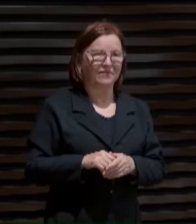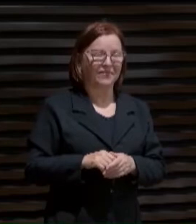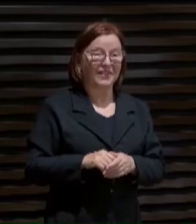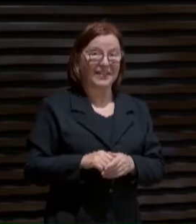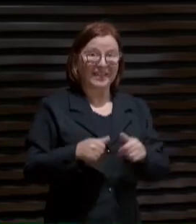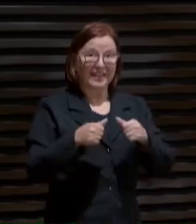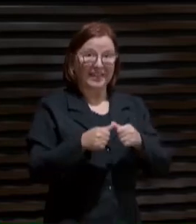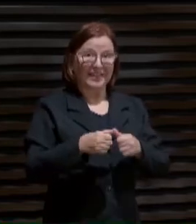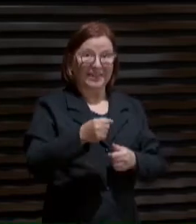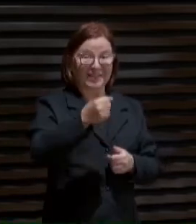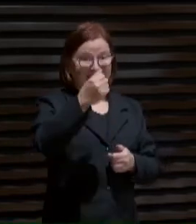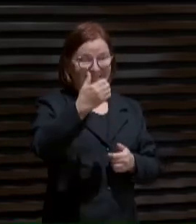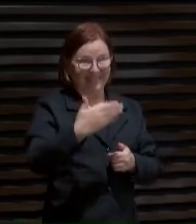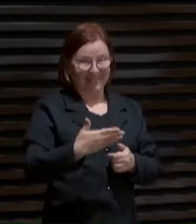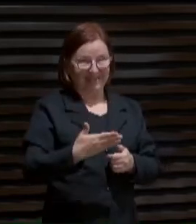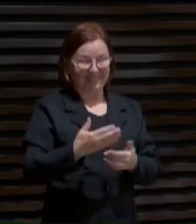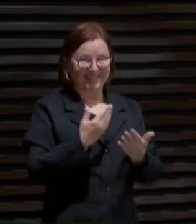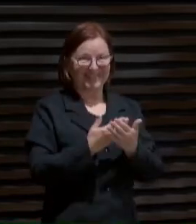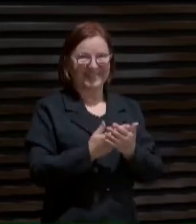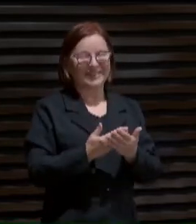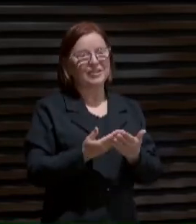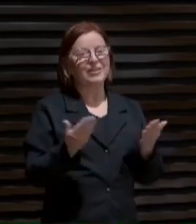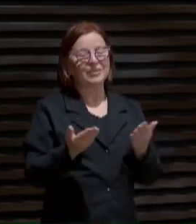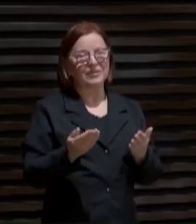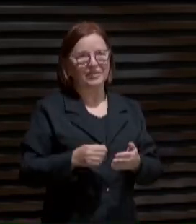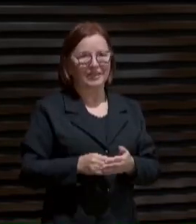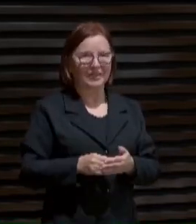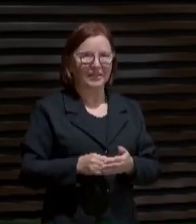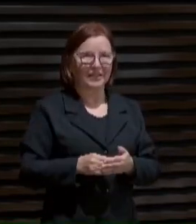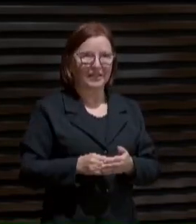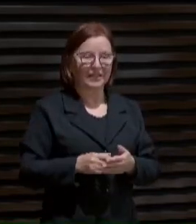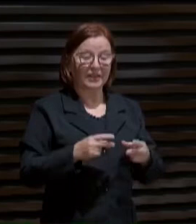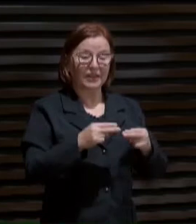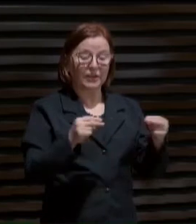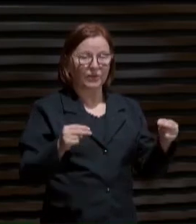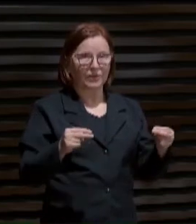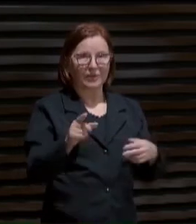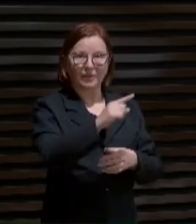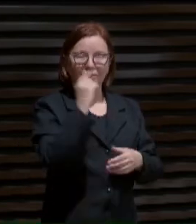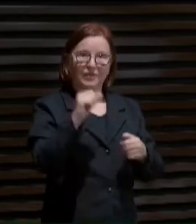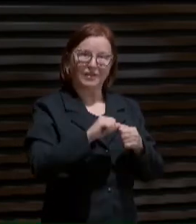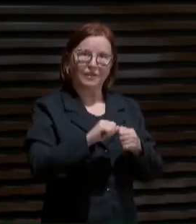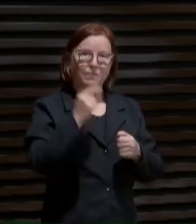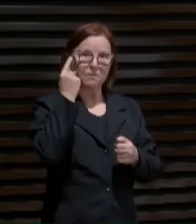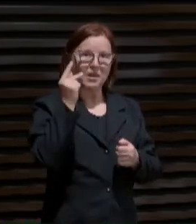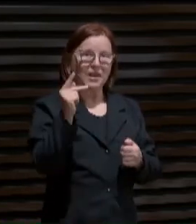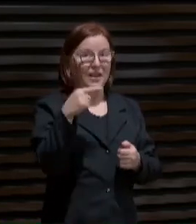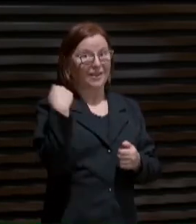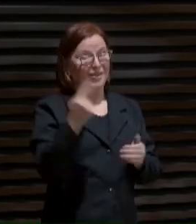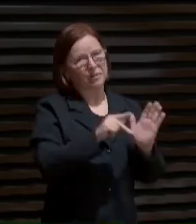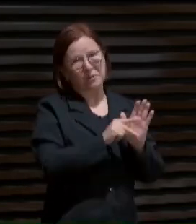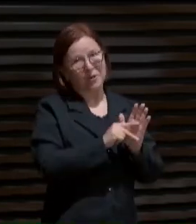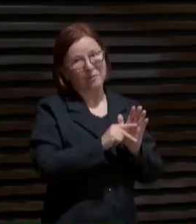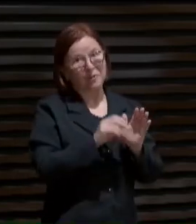estudo de hoje aceitável aquilo que nós fazemos a quem a nós ou a Deus e quando o